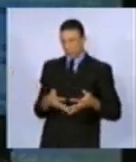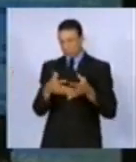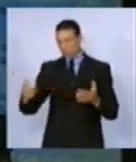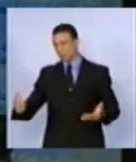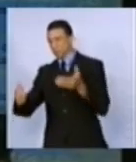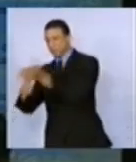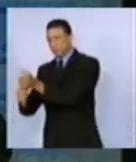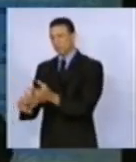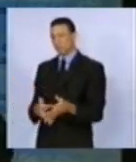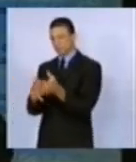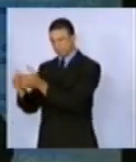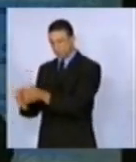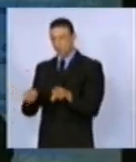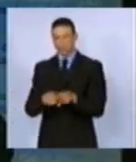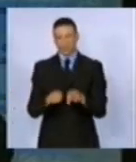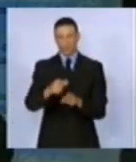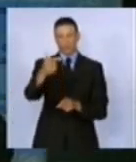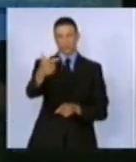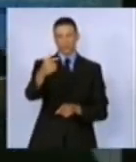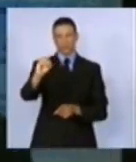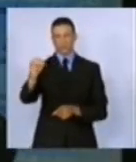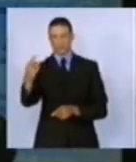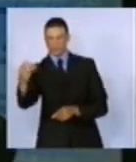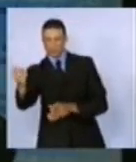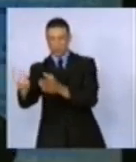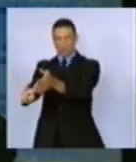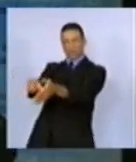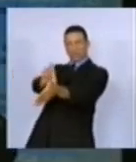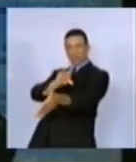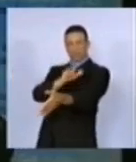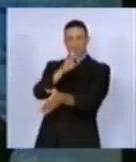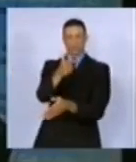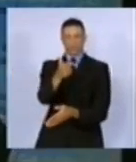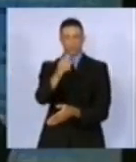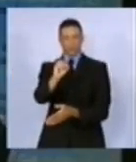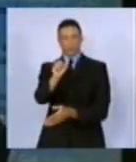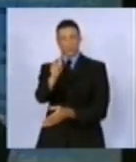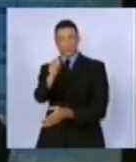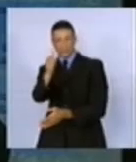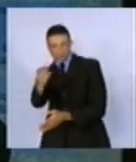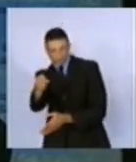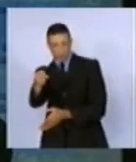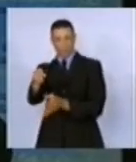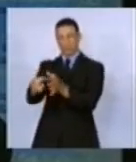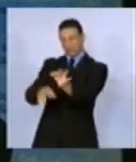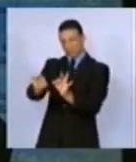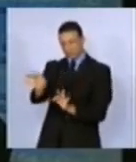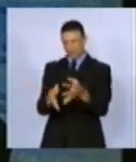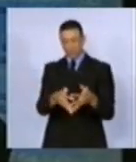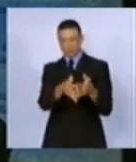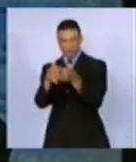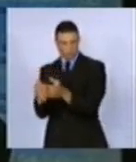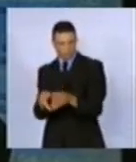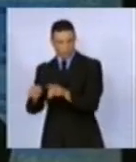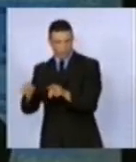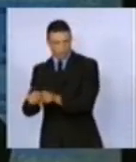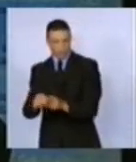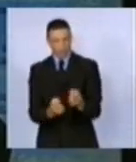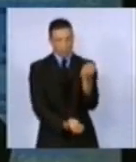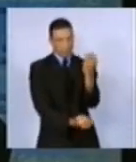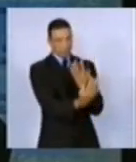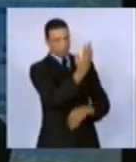2031 para 2017 das áreas não mecanizáveis além das outras diretivas técnicas relacionadas à preservação de matas